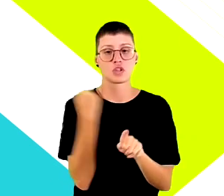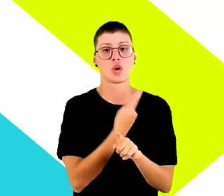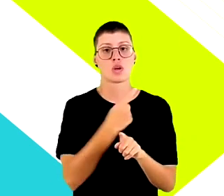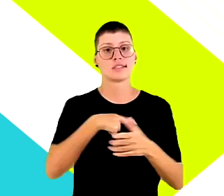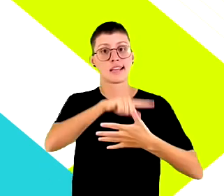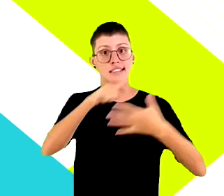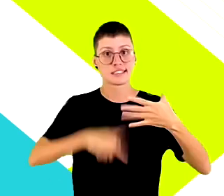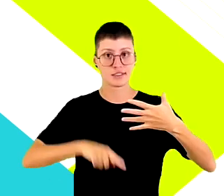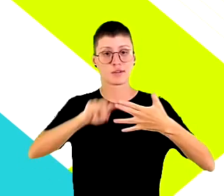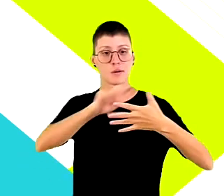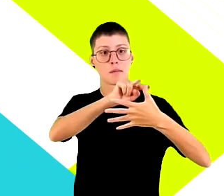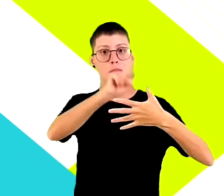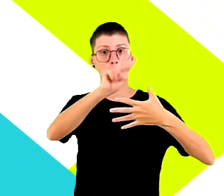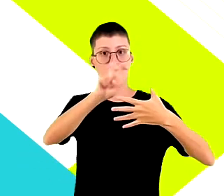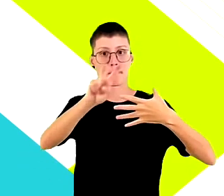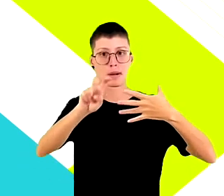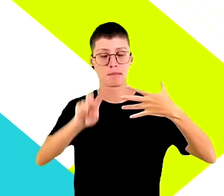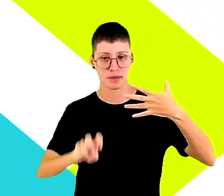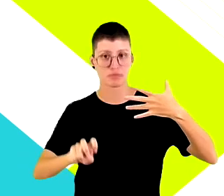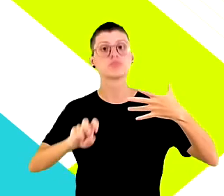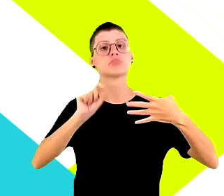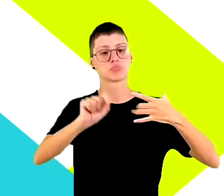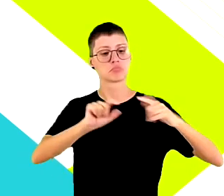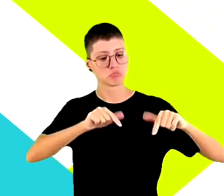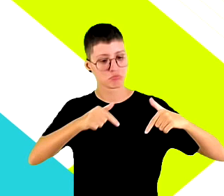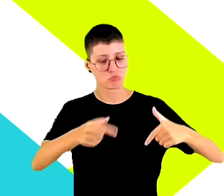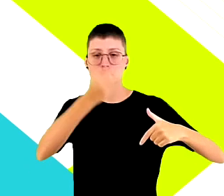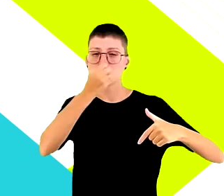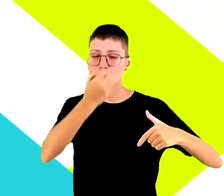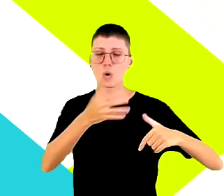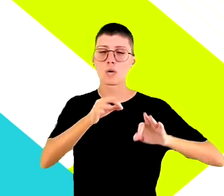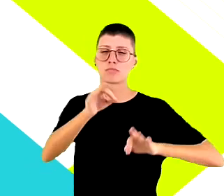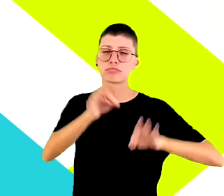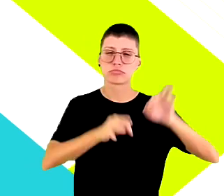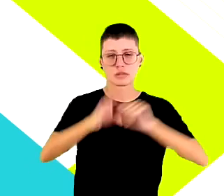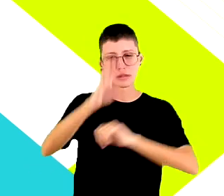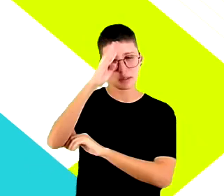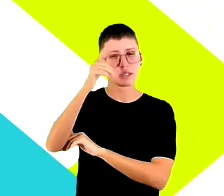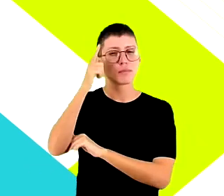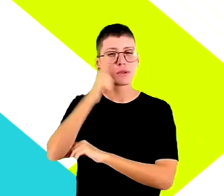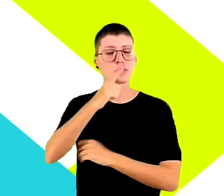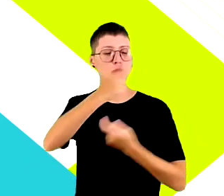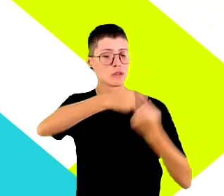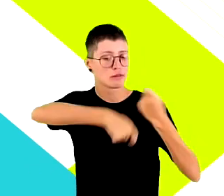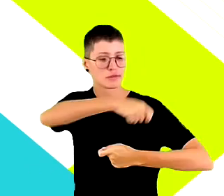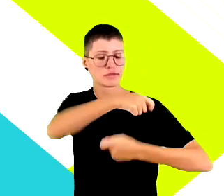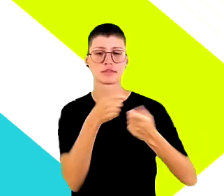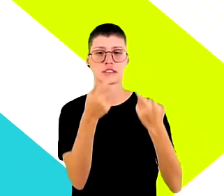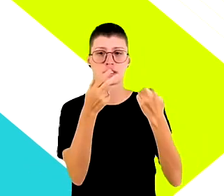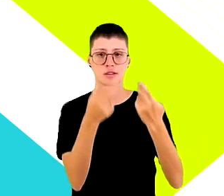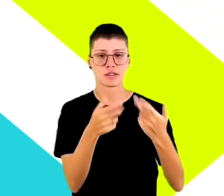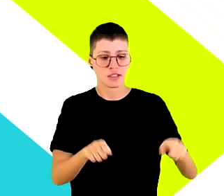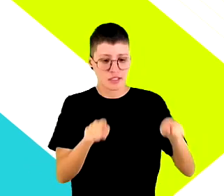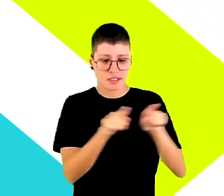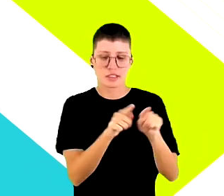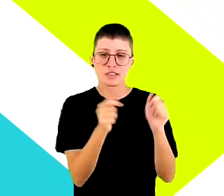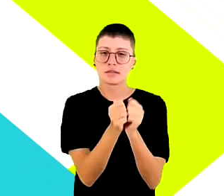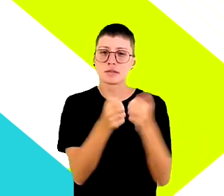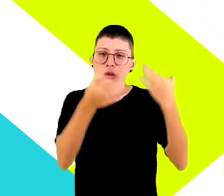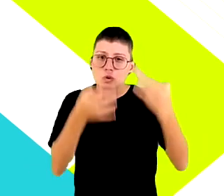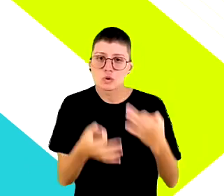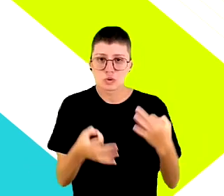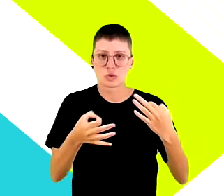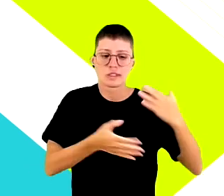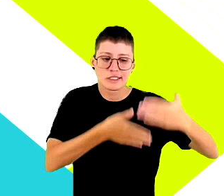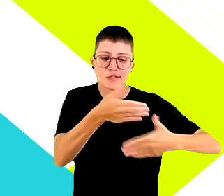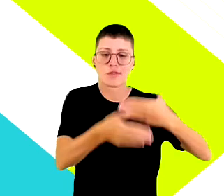Thrive, o que para a gente tem sido muito bom, principalmente para a gente ganhar tração, né, e ter um pace correto de desenvolvimento para essa tecnologia